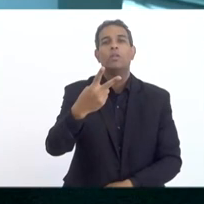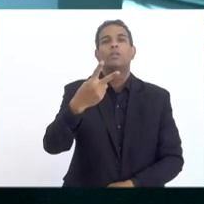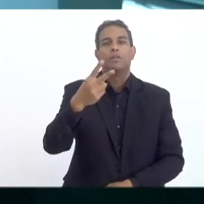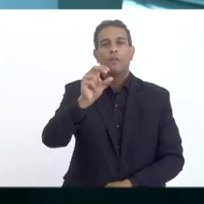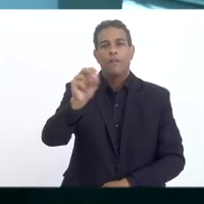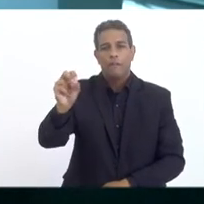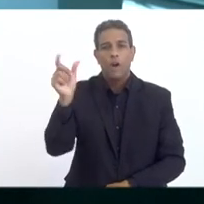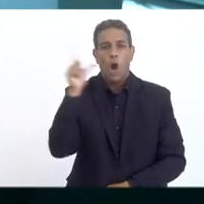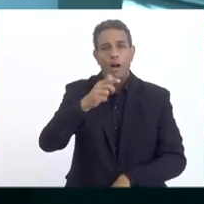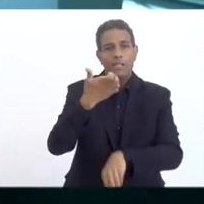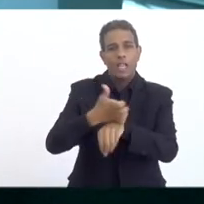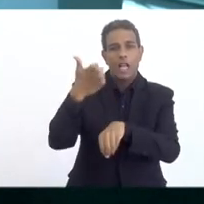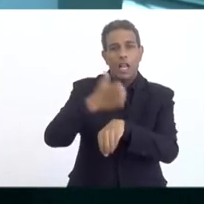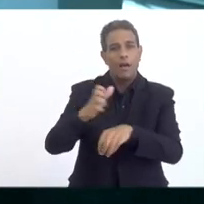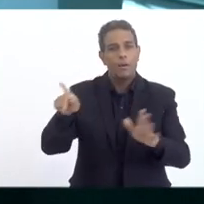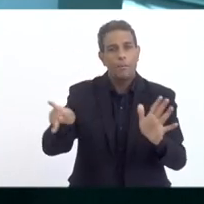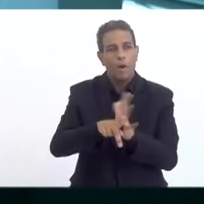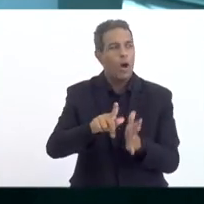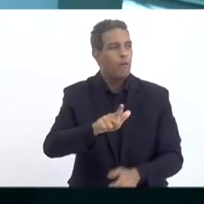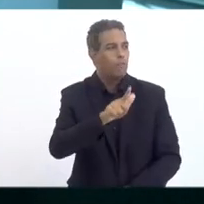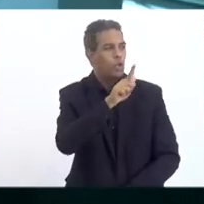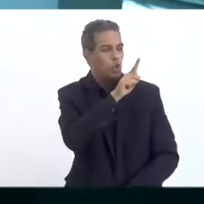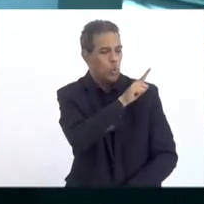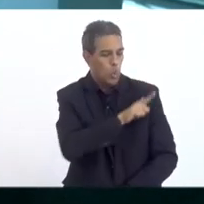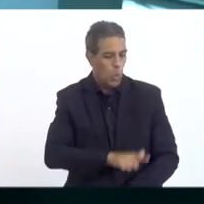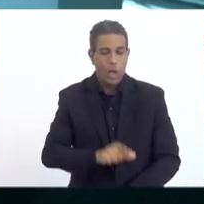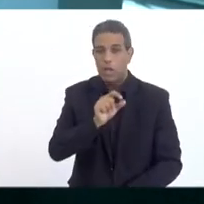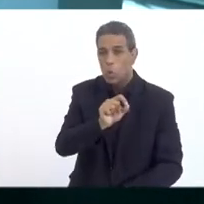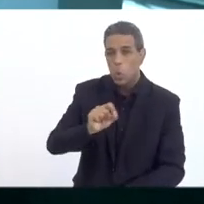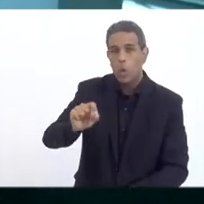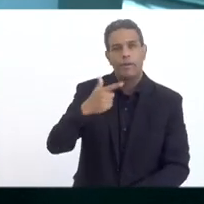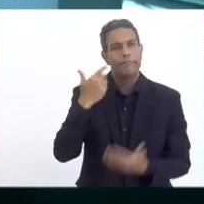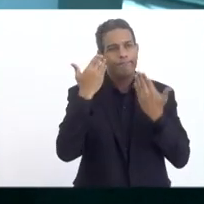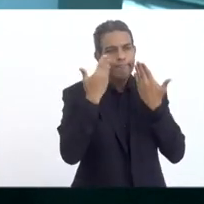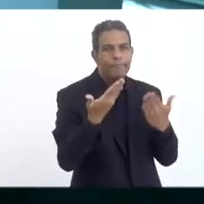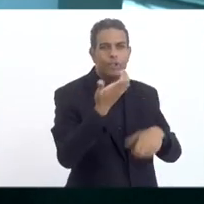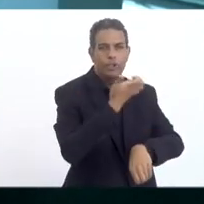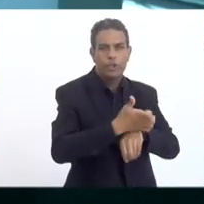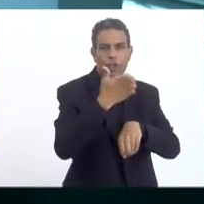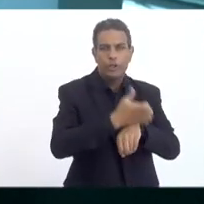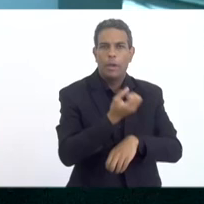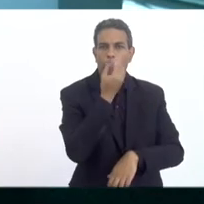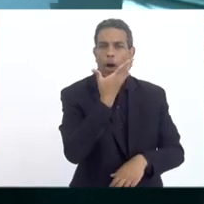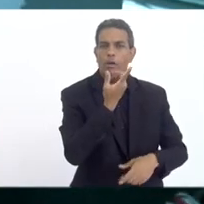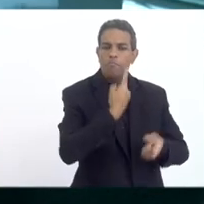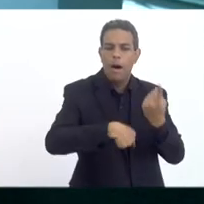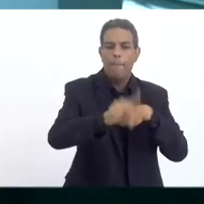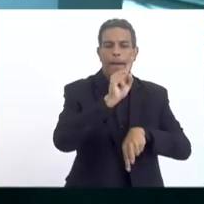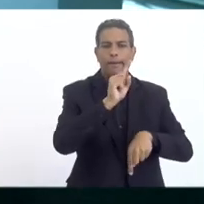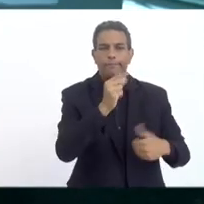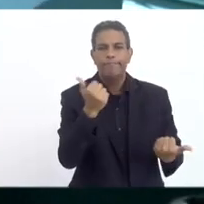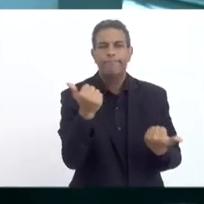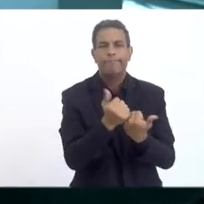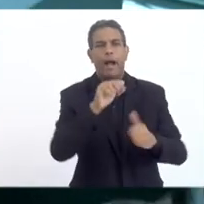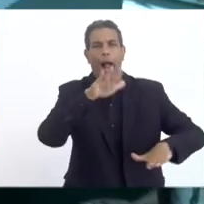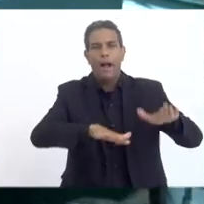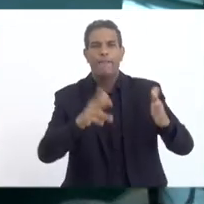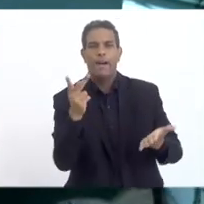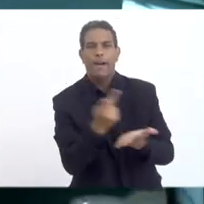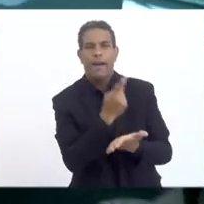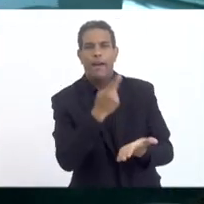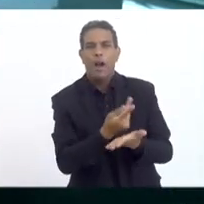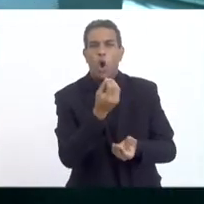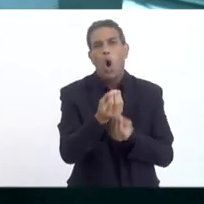um estagiário para o governo do Estado. Sem desmerecer os estagiários, tá? Eles são super importantes, de vez em quando eles erram, mas são